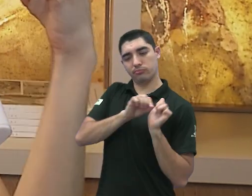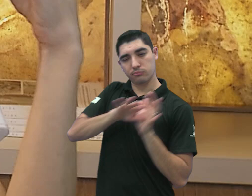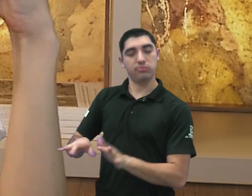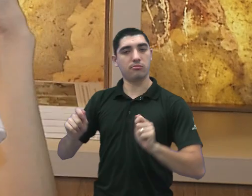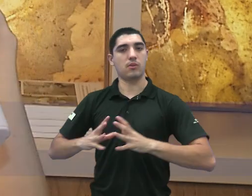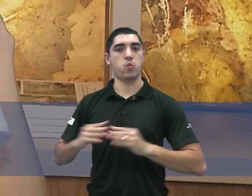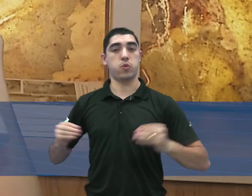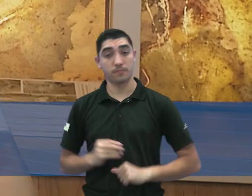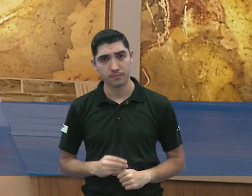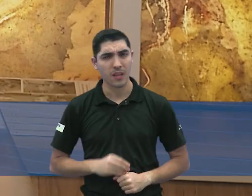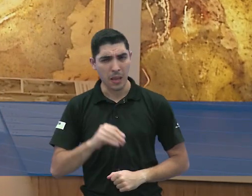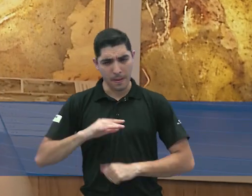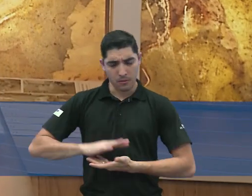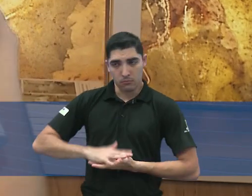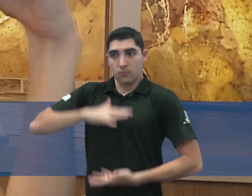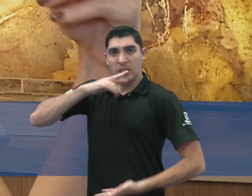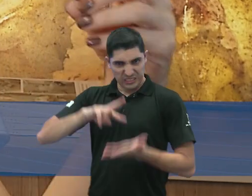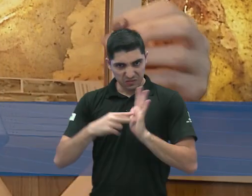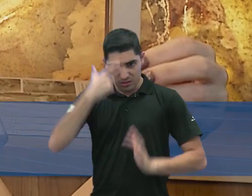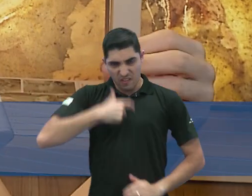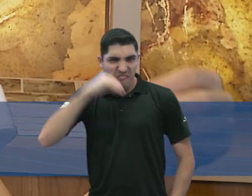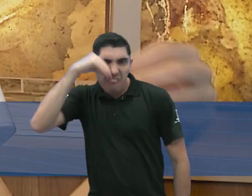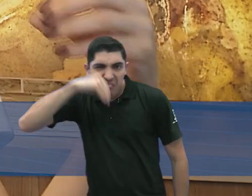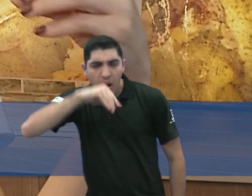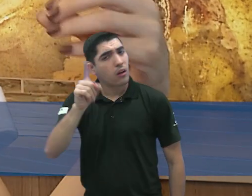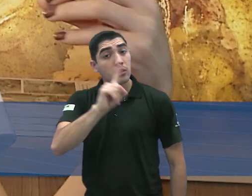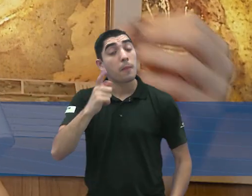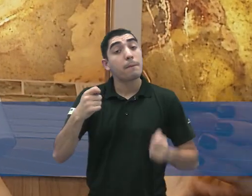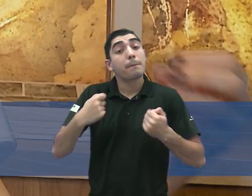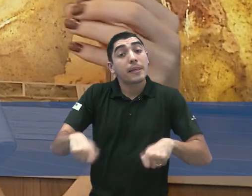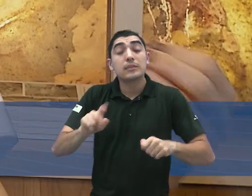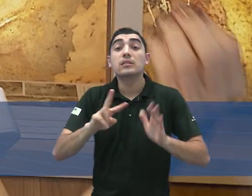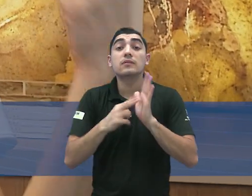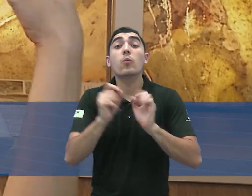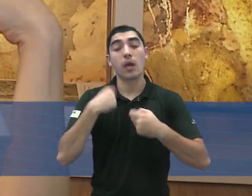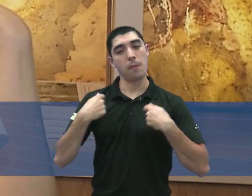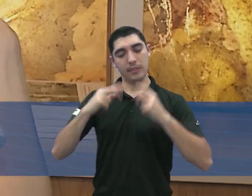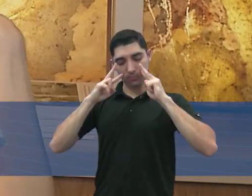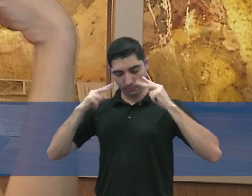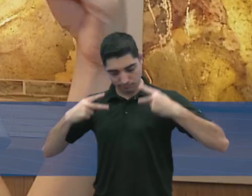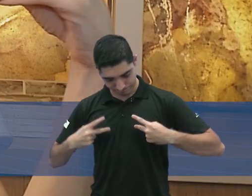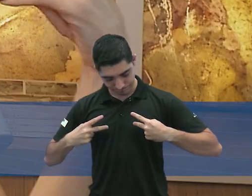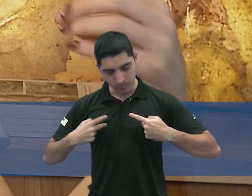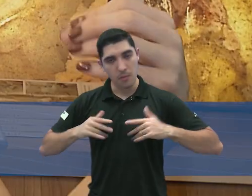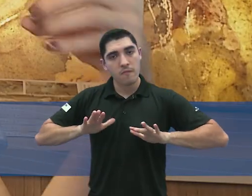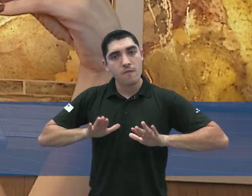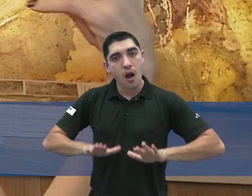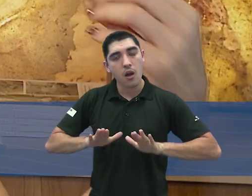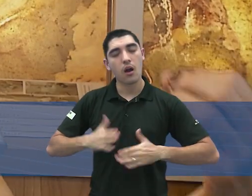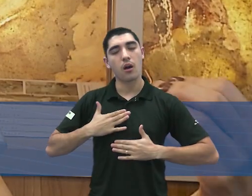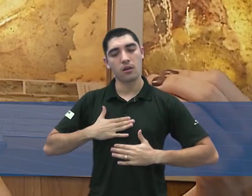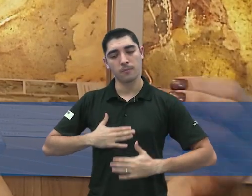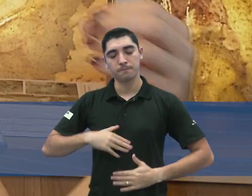O burnout, ele não é sinal de fraqueza, ele é sinal de que você precisa desacelerar, que você precisa olhar para dentro. Então, pare